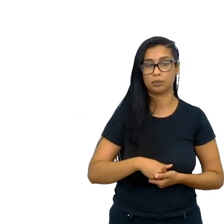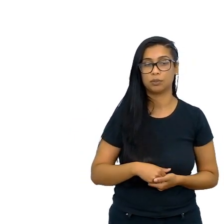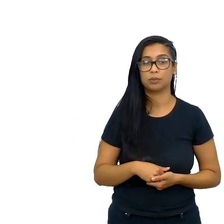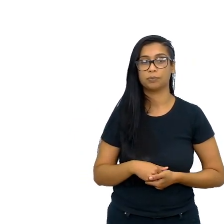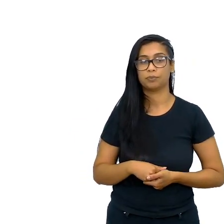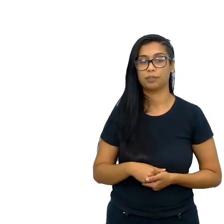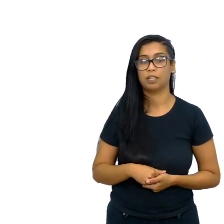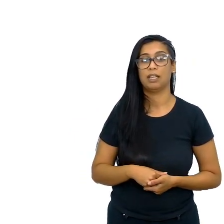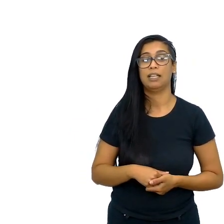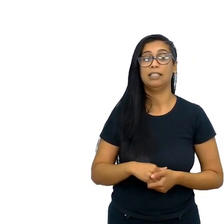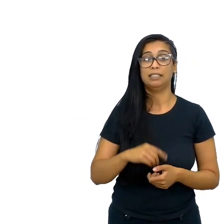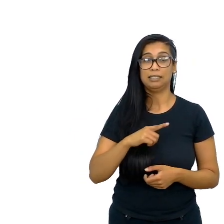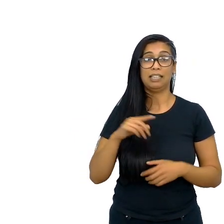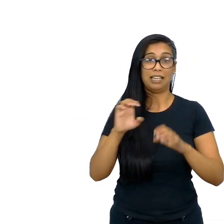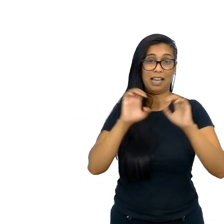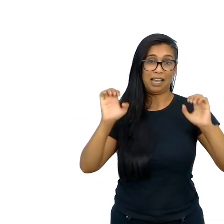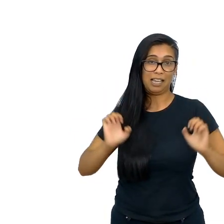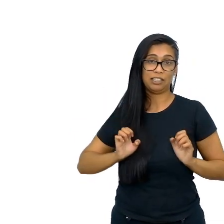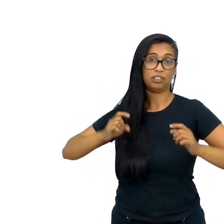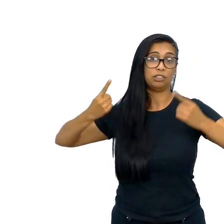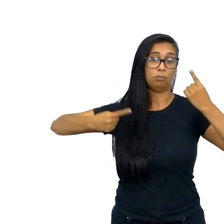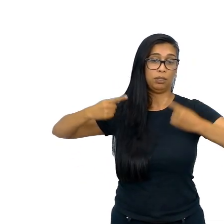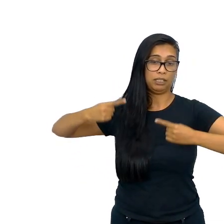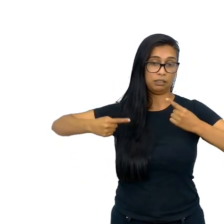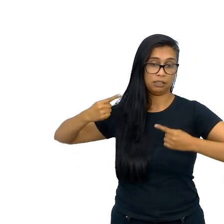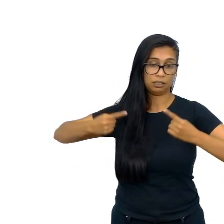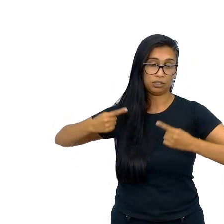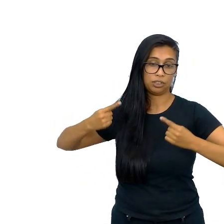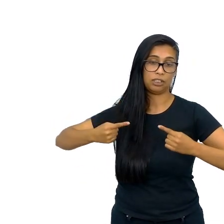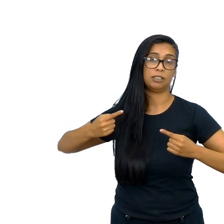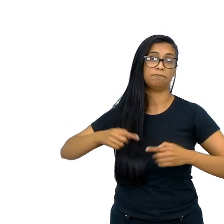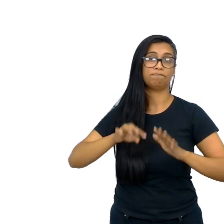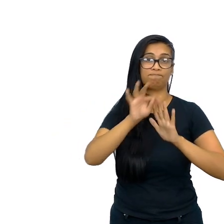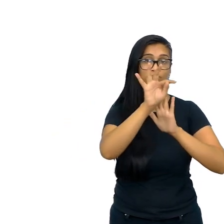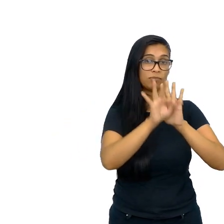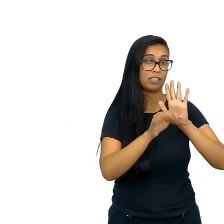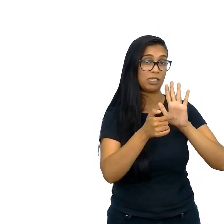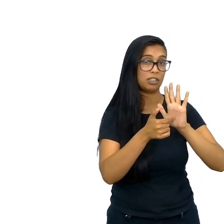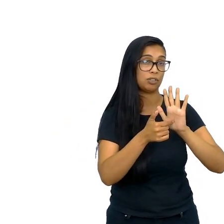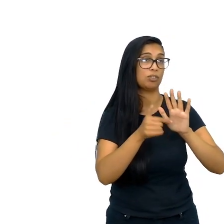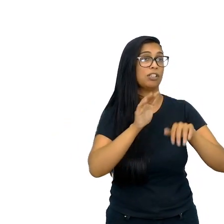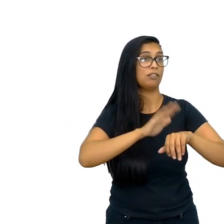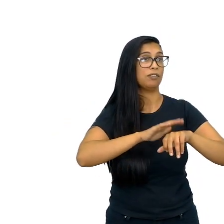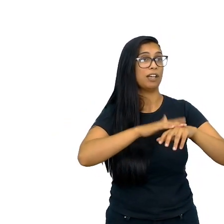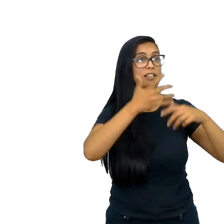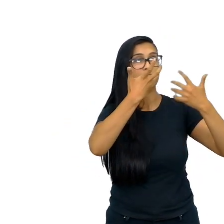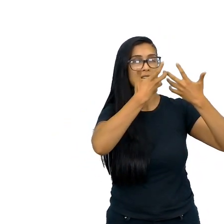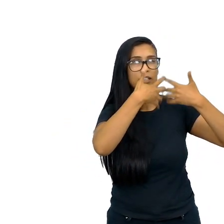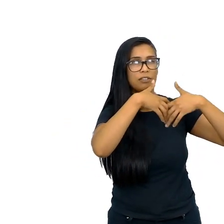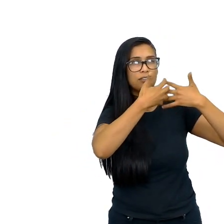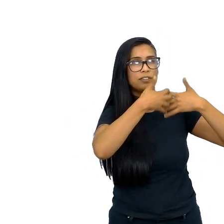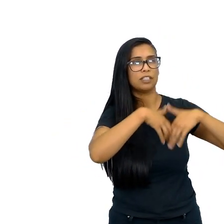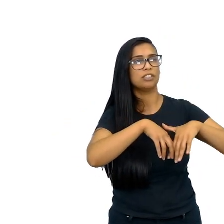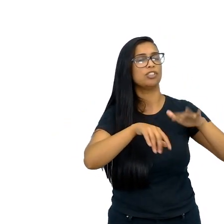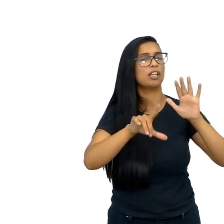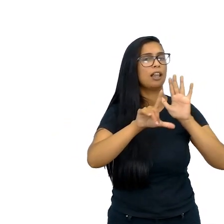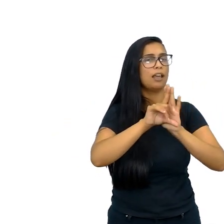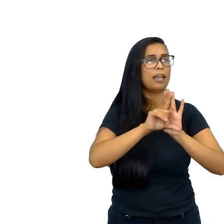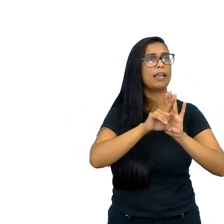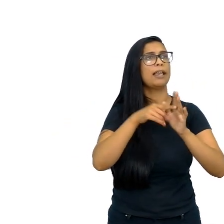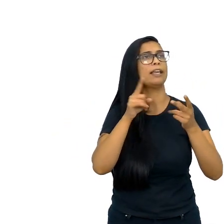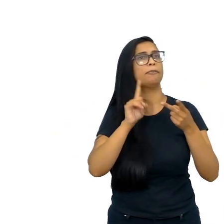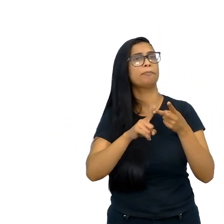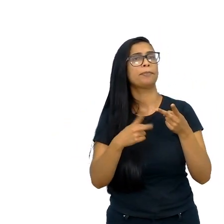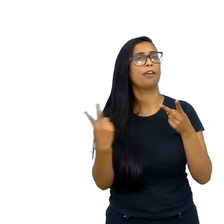valores éticos e políticos também, então são textos que trazem aí à tona questões legais,